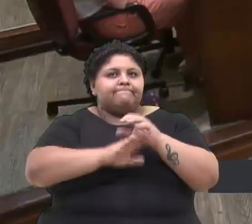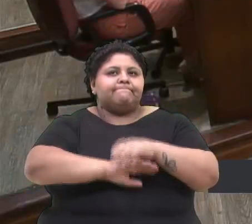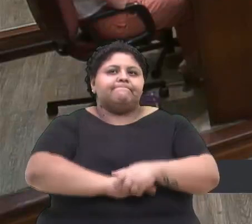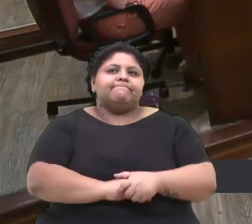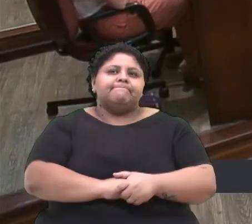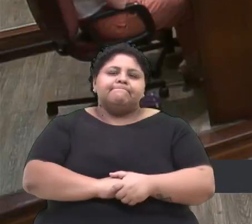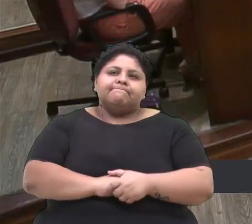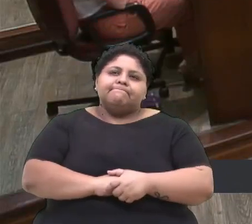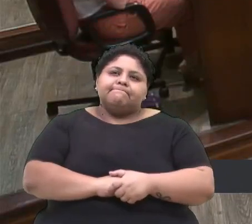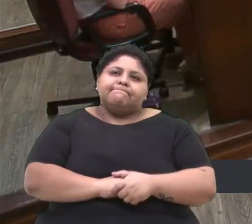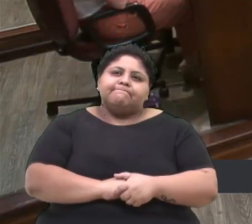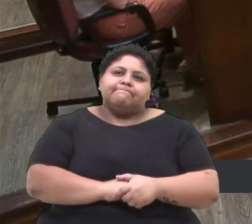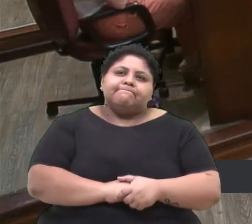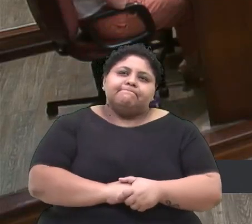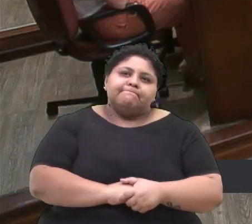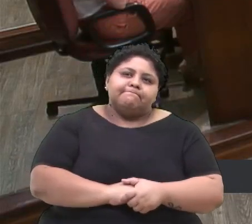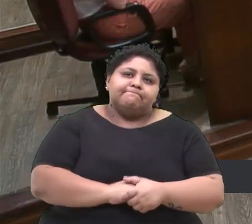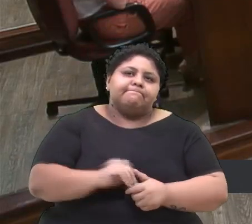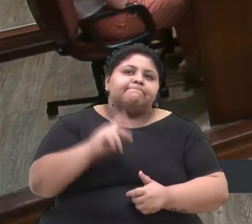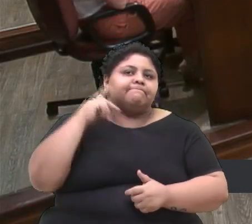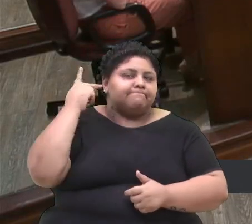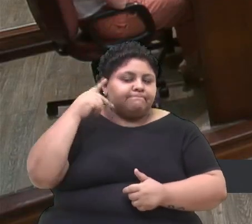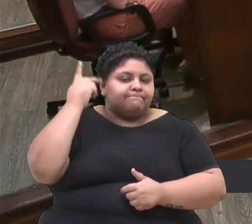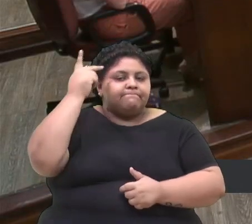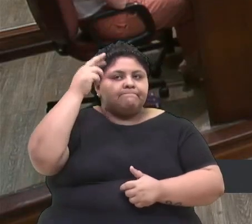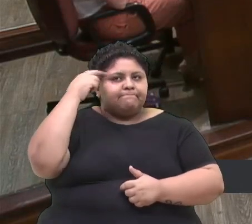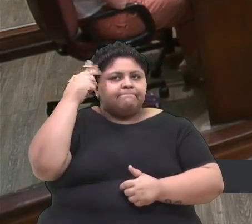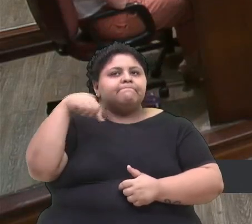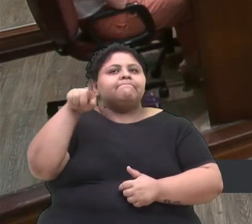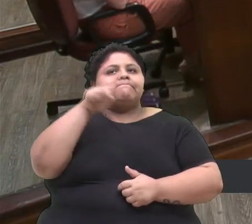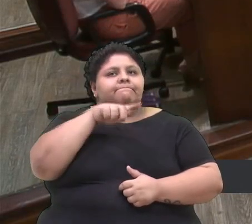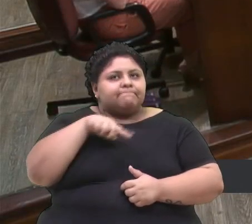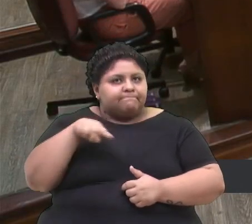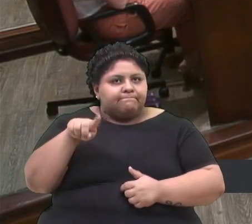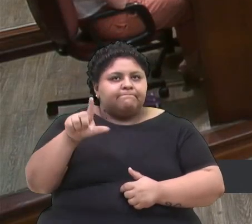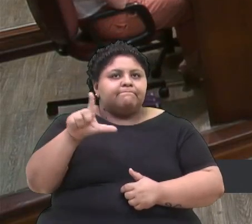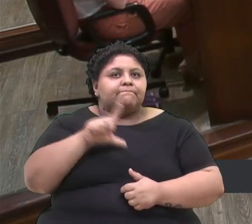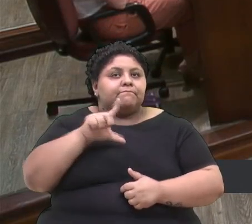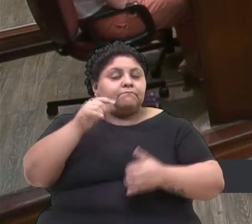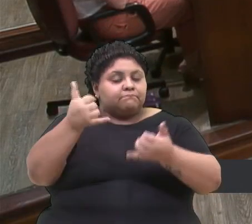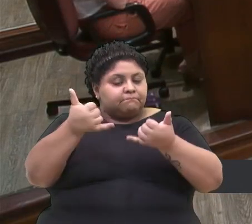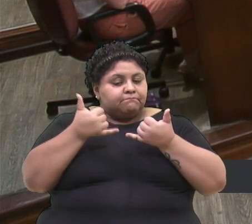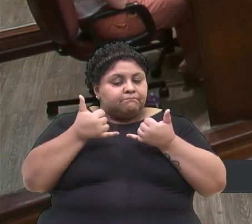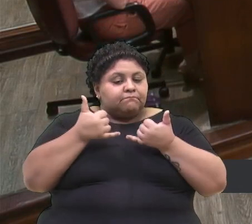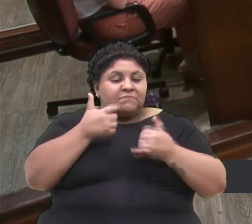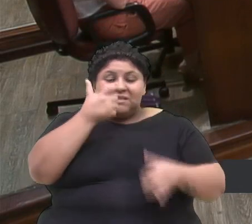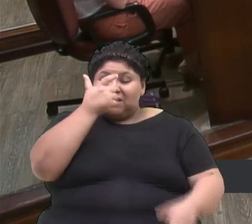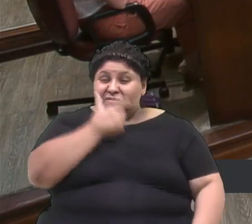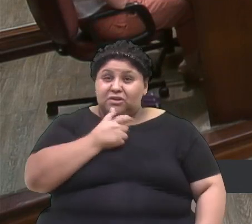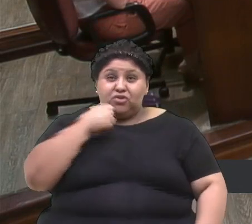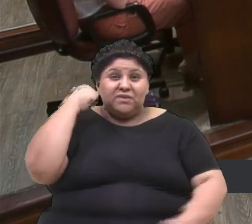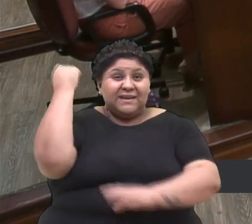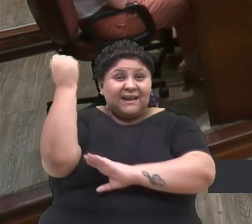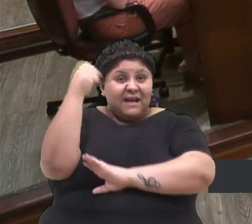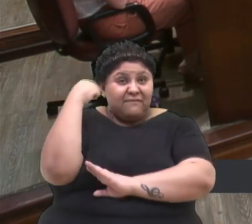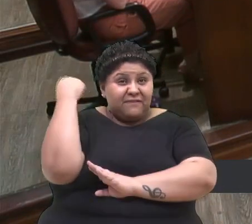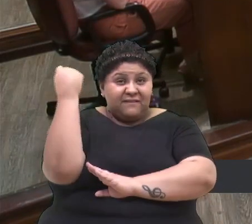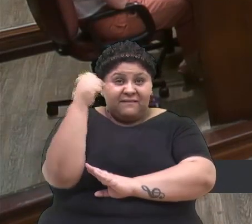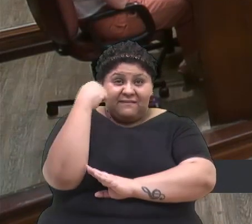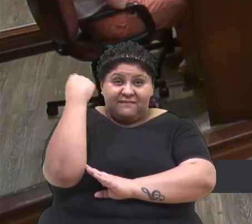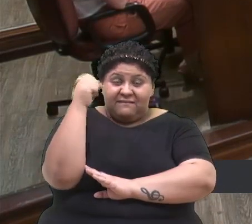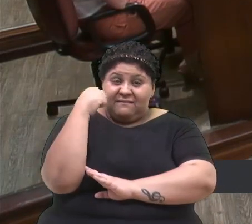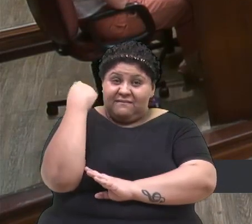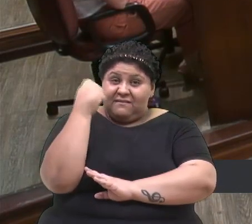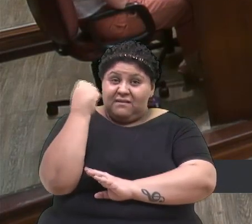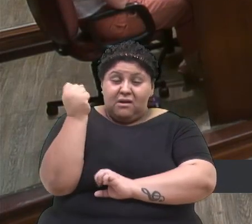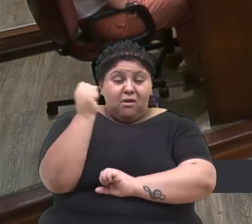Não, vereador Rafael, se realmente a gente também recebeu essa informação, e eu acho isso muito grave. Pode